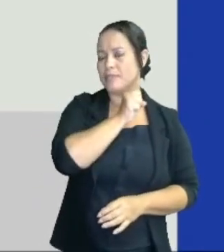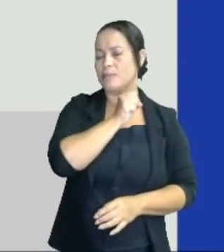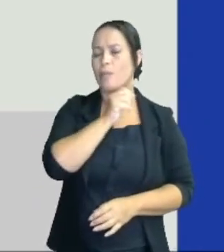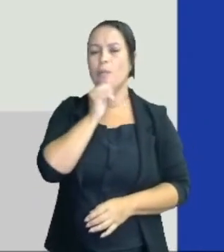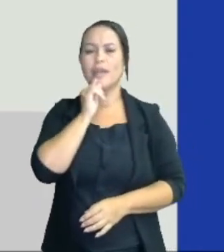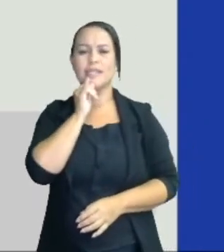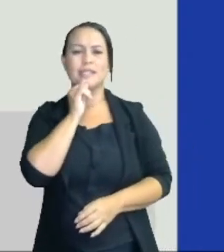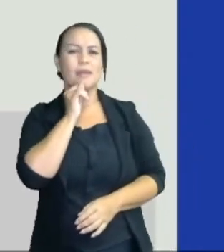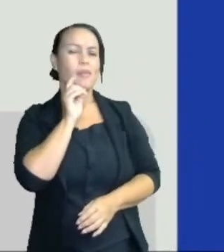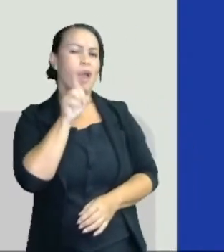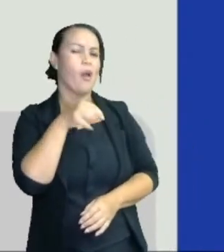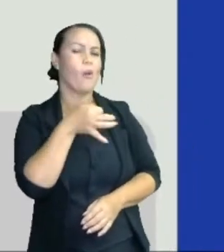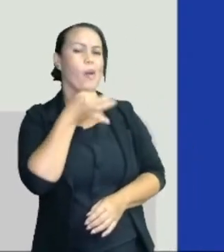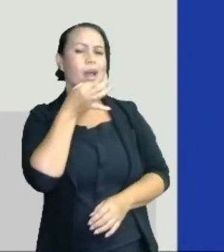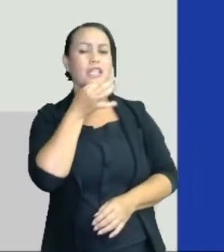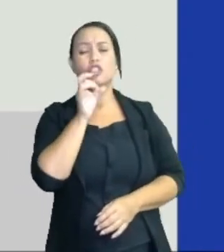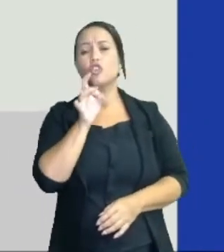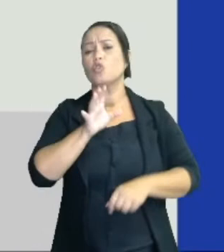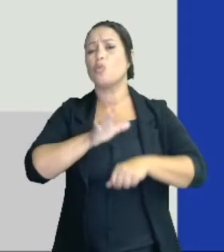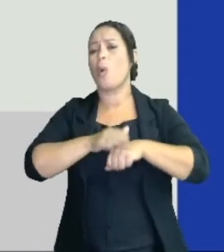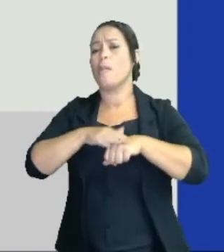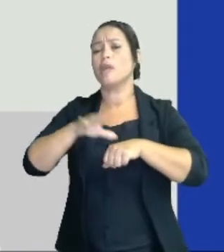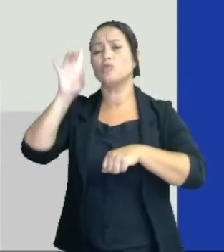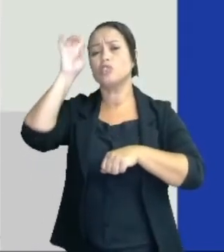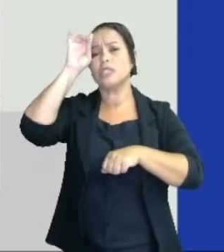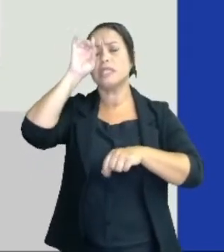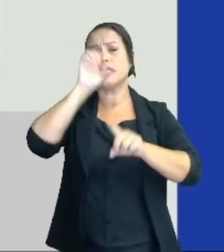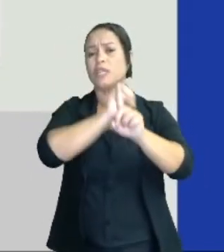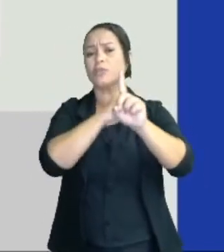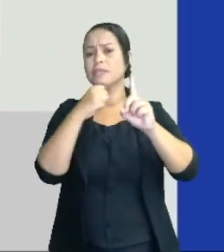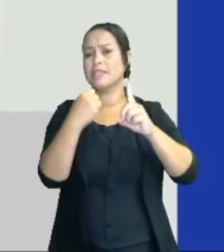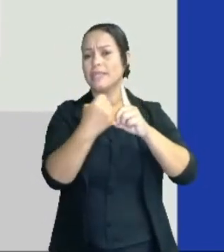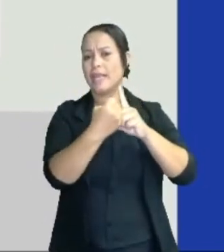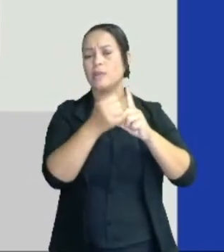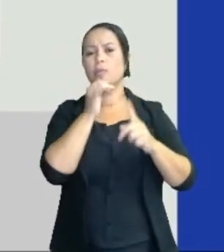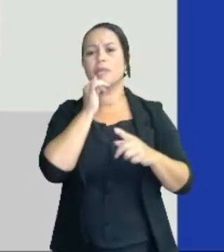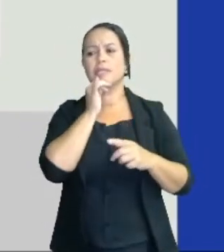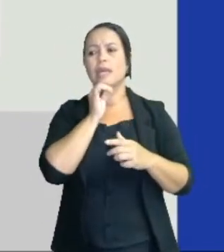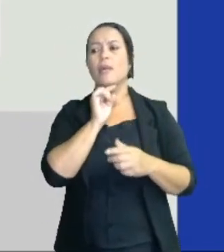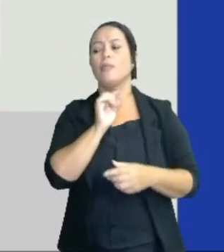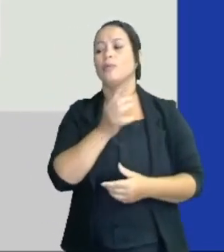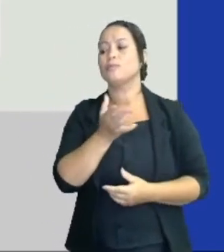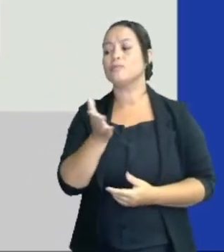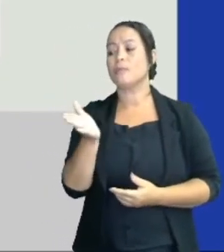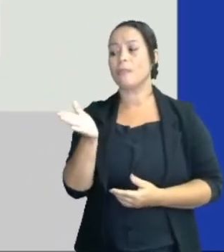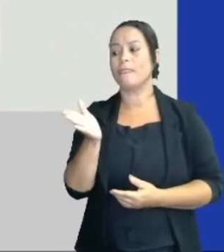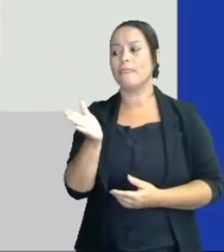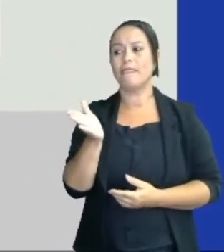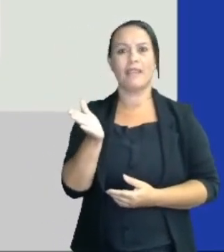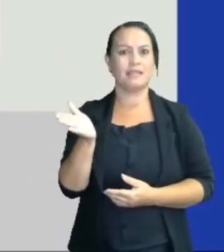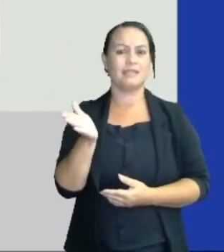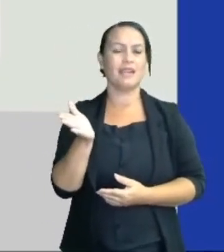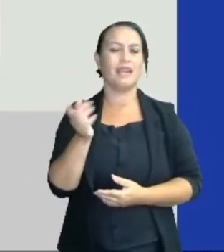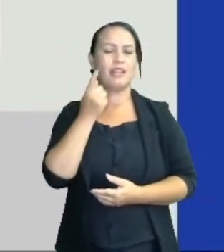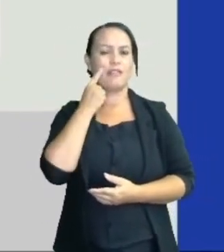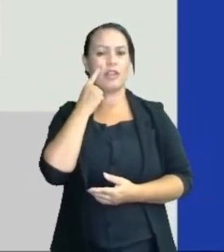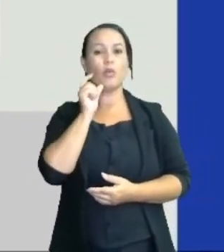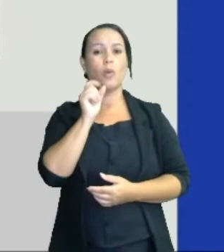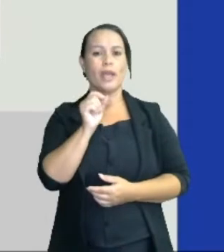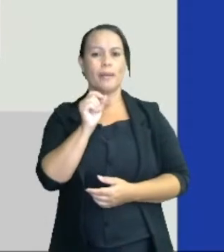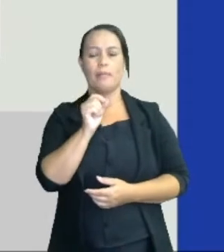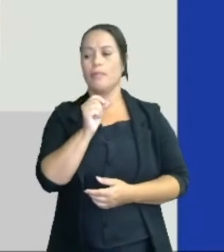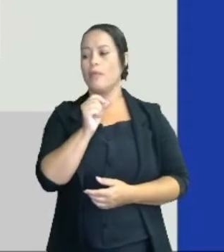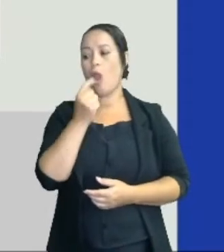É uma crítica apenas dos momentos do dia a dia de uma sociedade. Por exemplo, nesse cartoon a